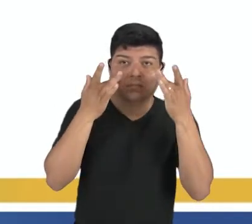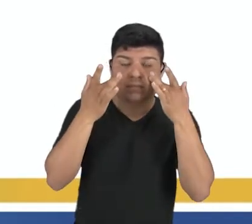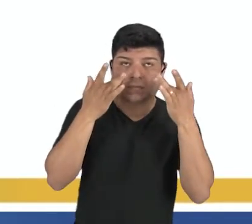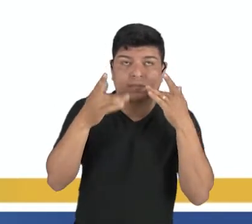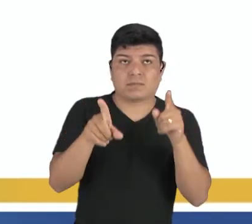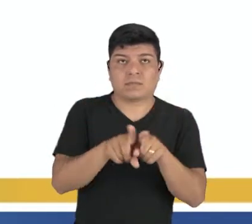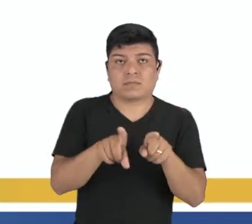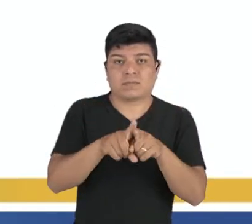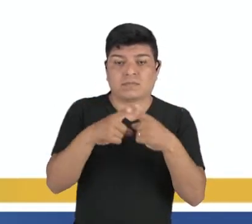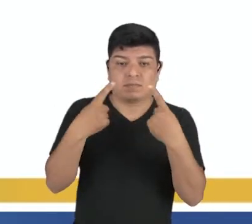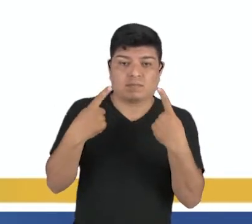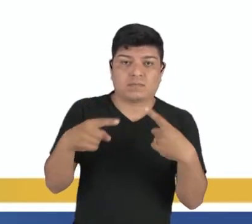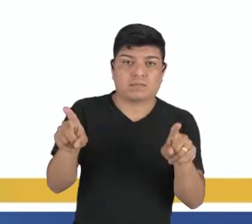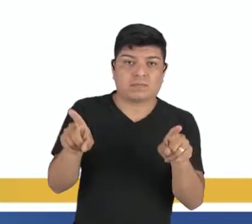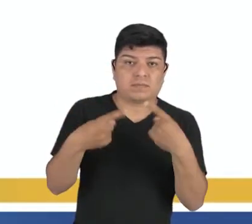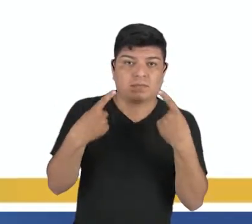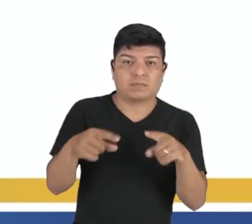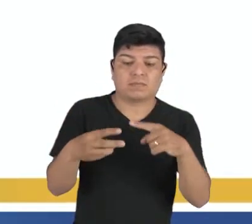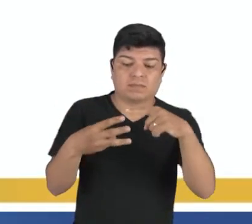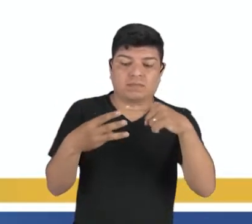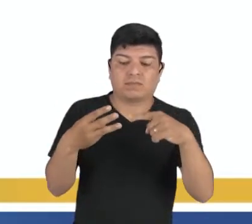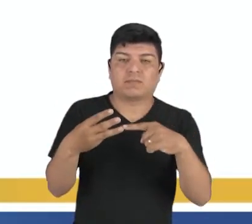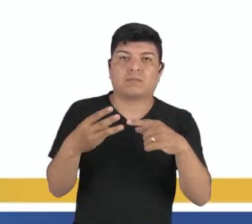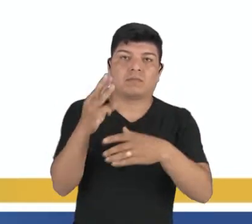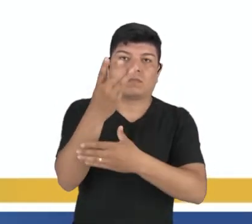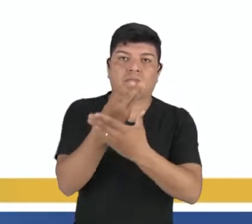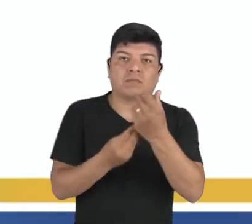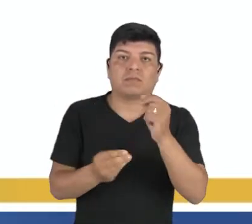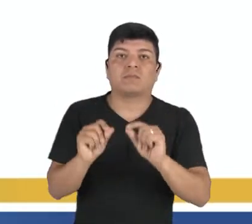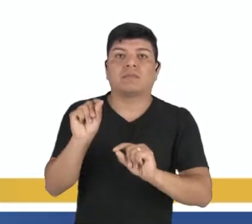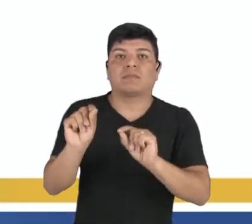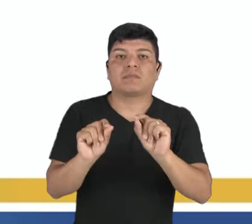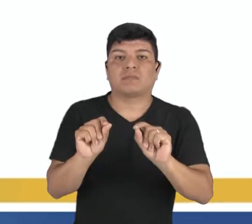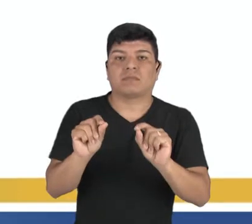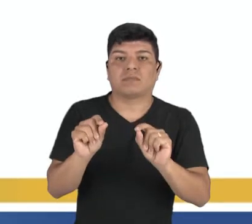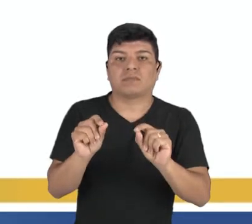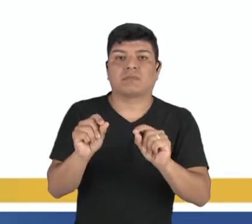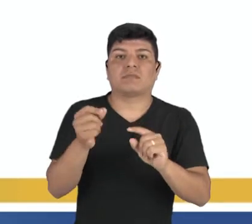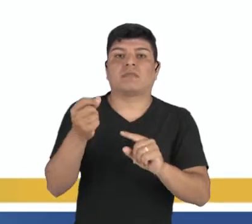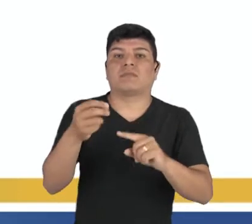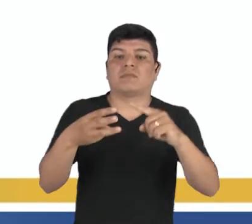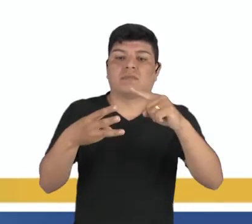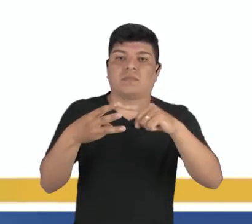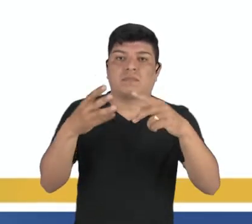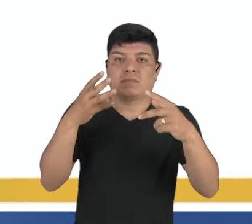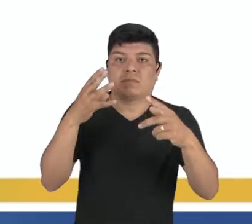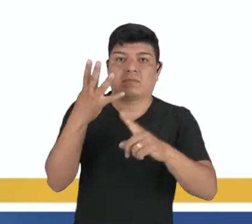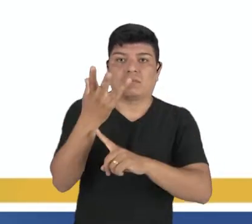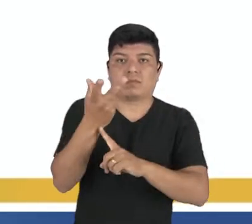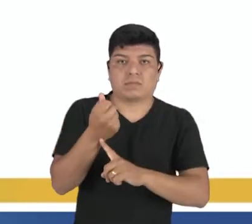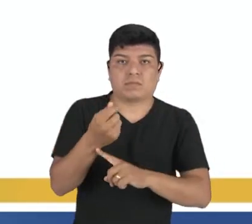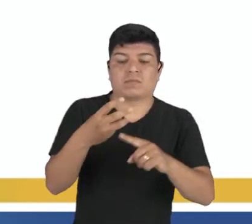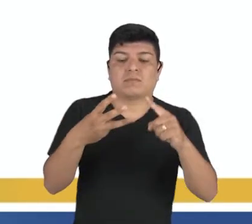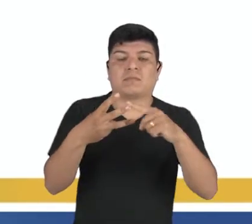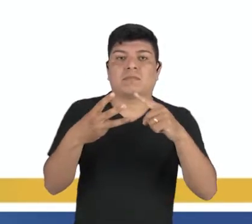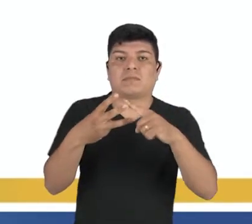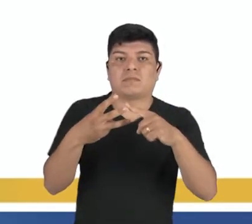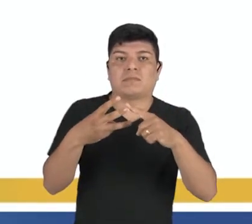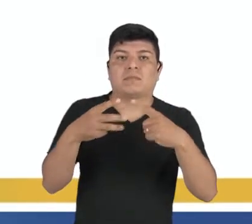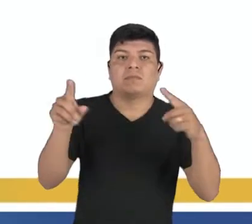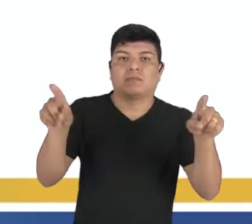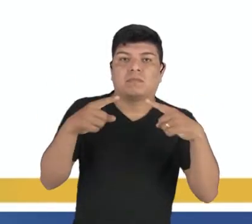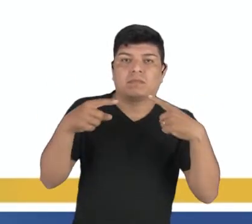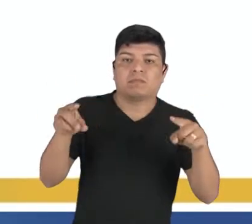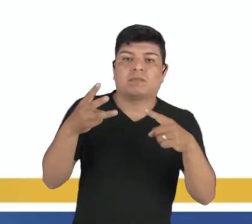teatro e a música fechando esse tripé. Então, arte cênica, teatro, música, teatro